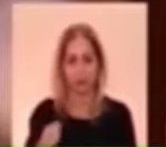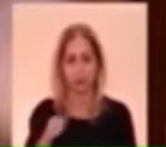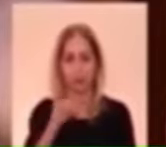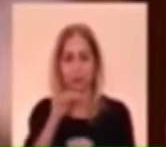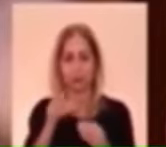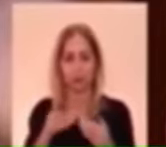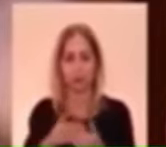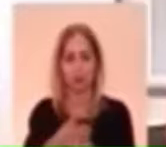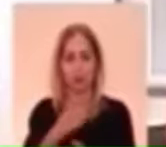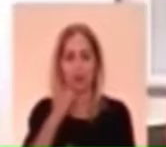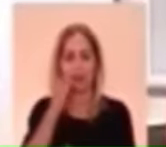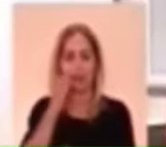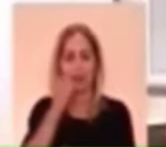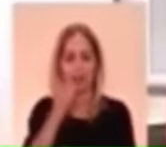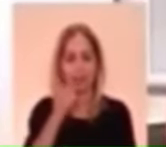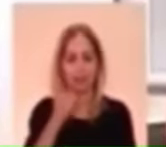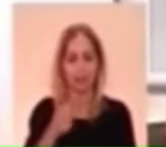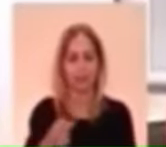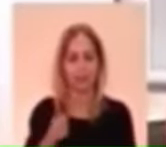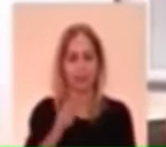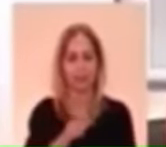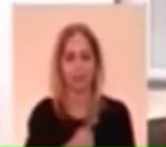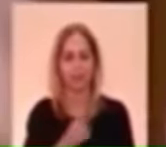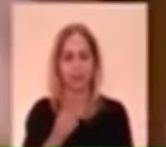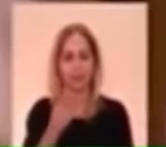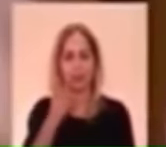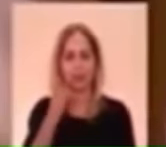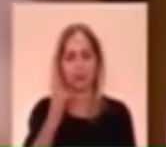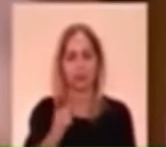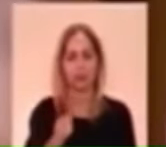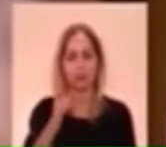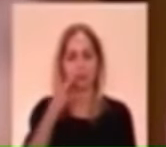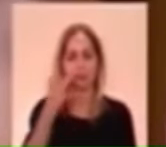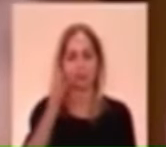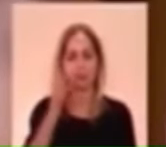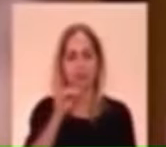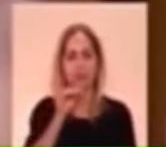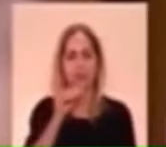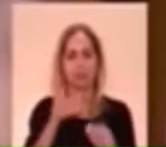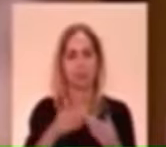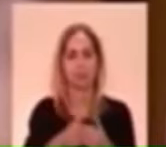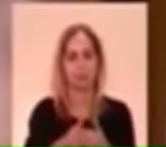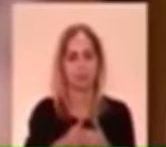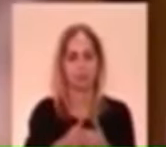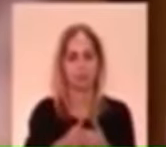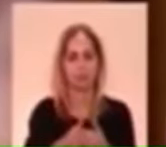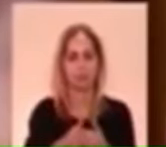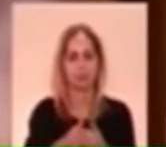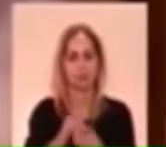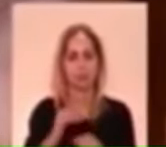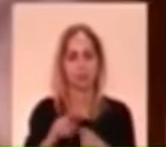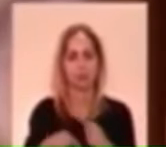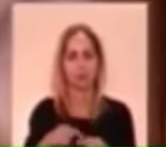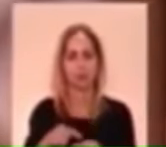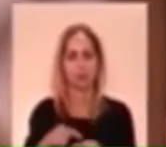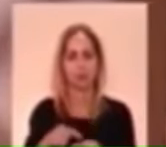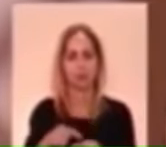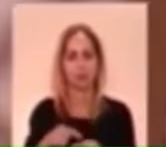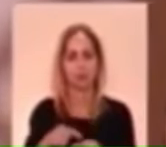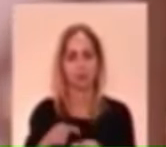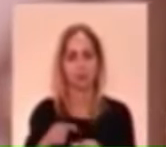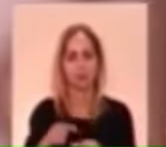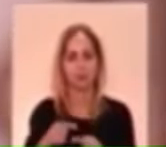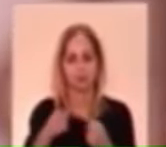produto muito leve na realidade exige sempre que sejam duas ou três pessoas a carregá-la para a